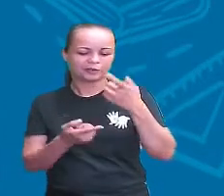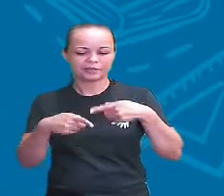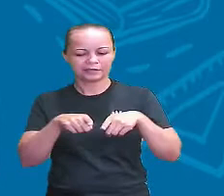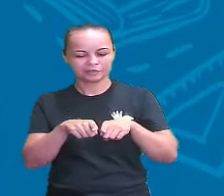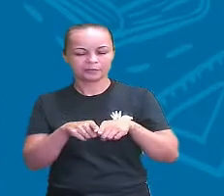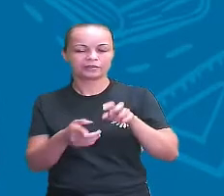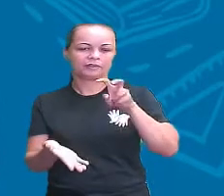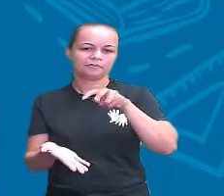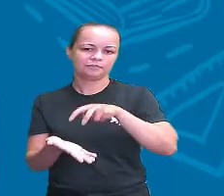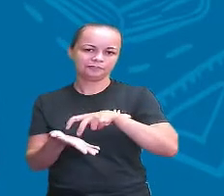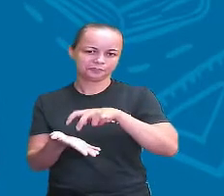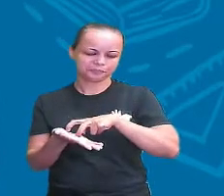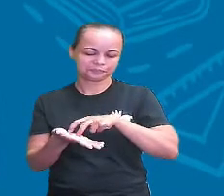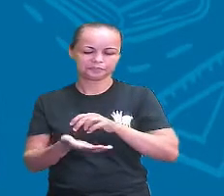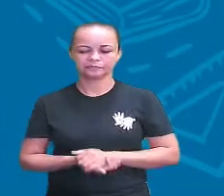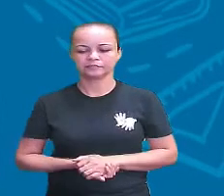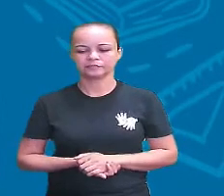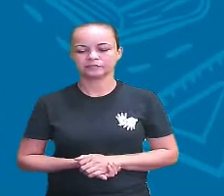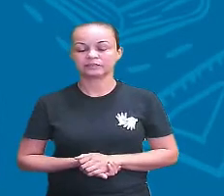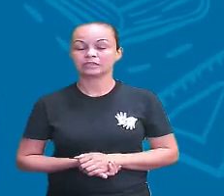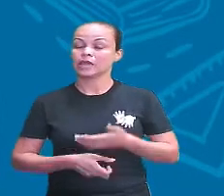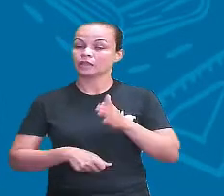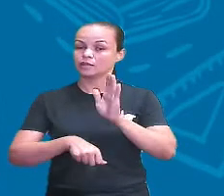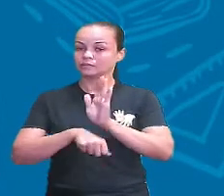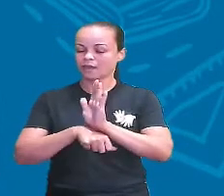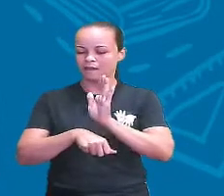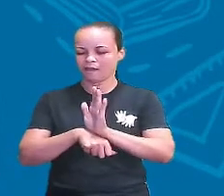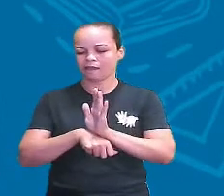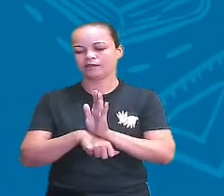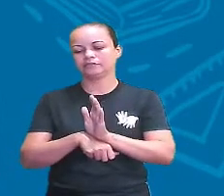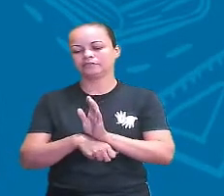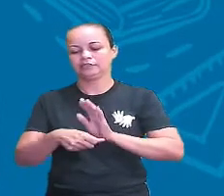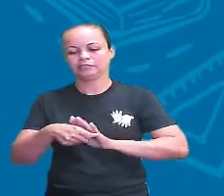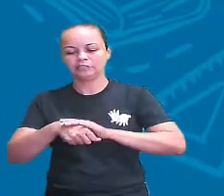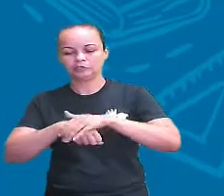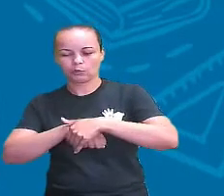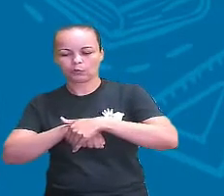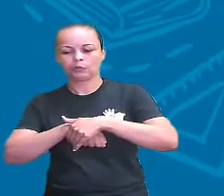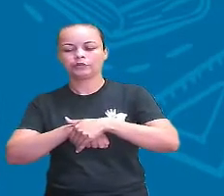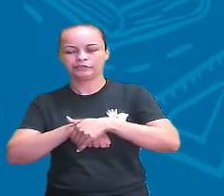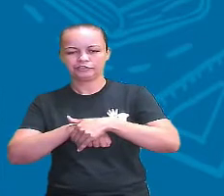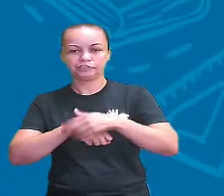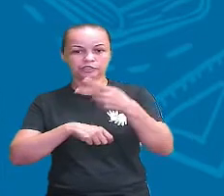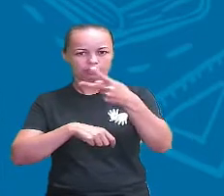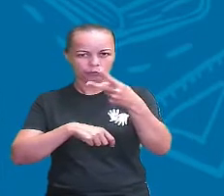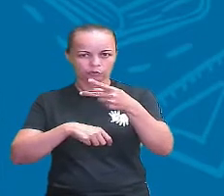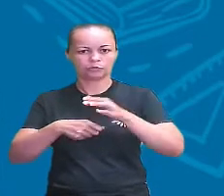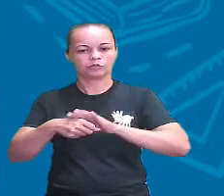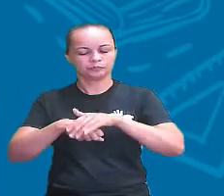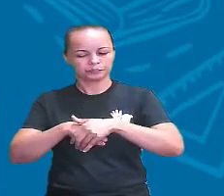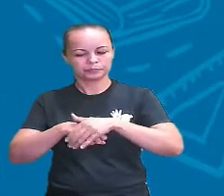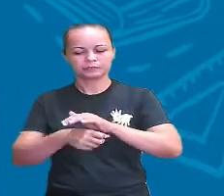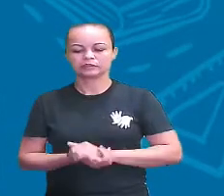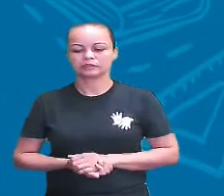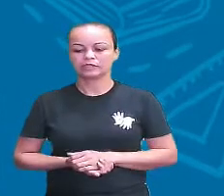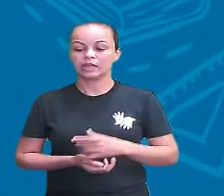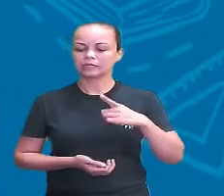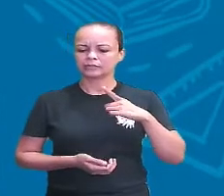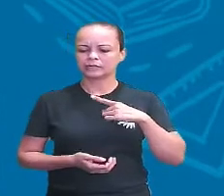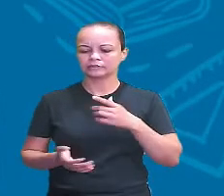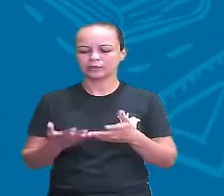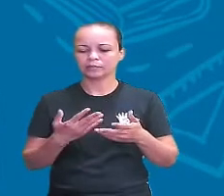morning, para manhã, afternoon, para tarde, evening e night, para a noite. Também temos o